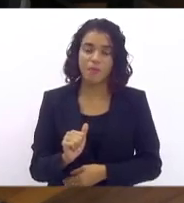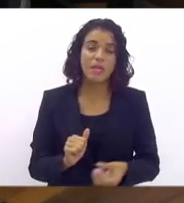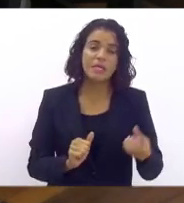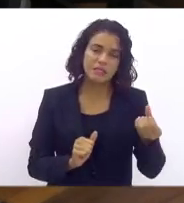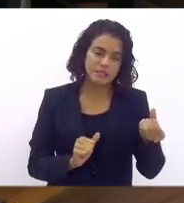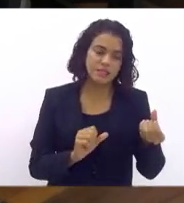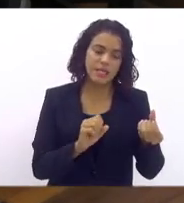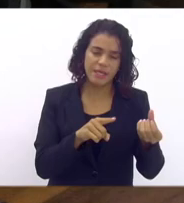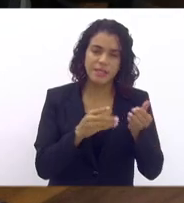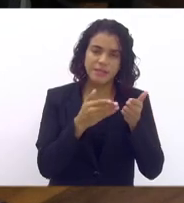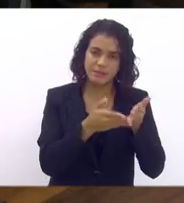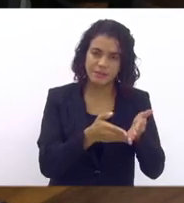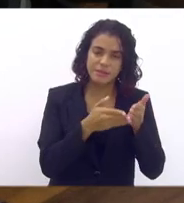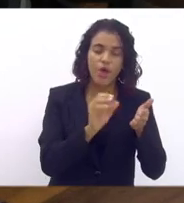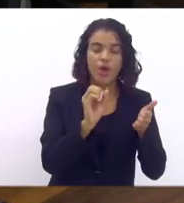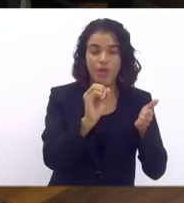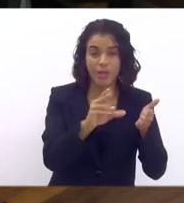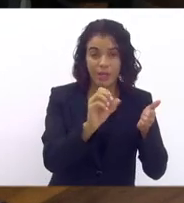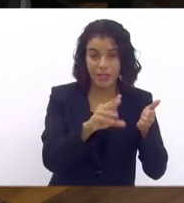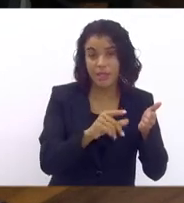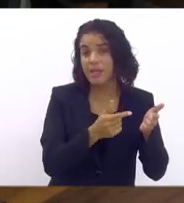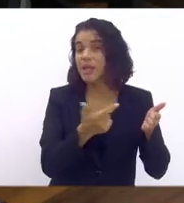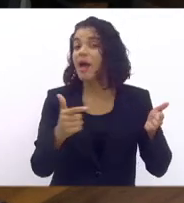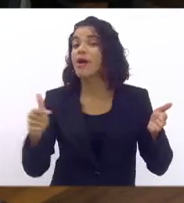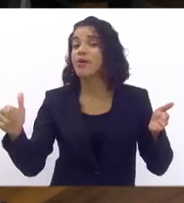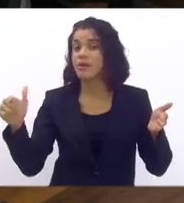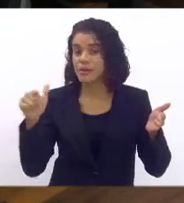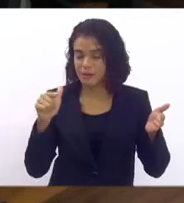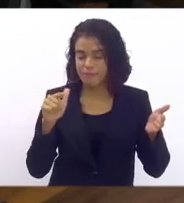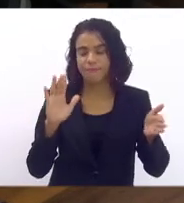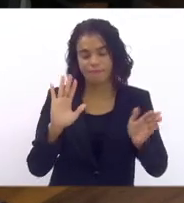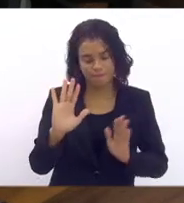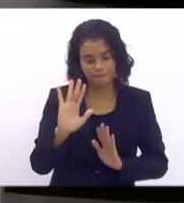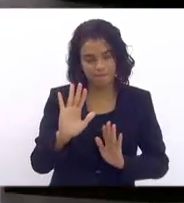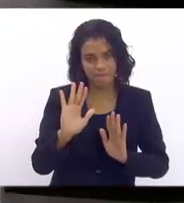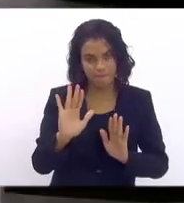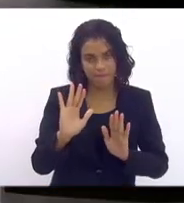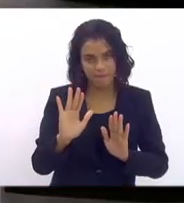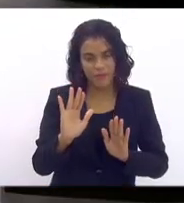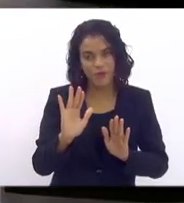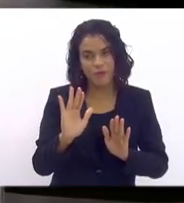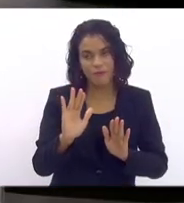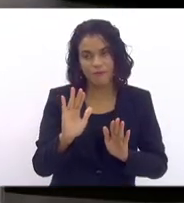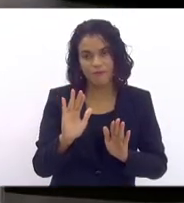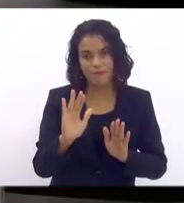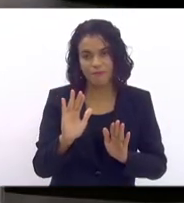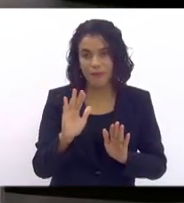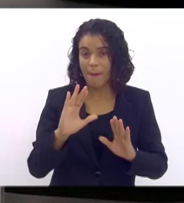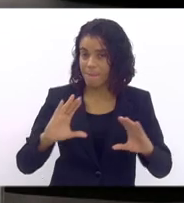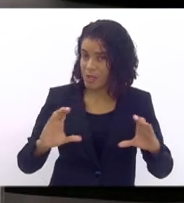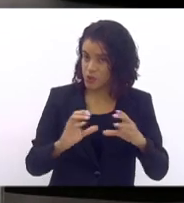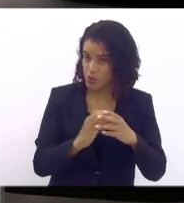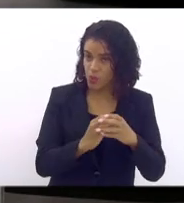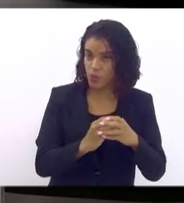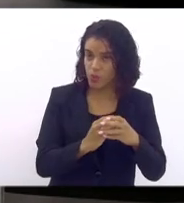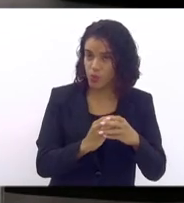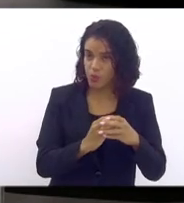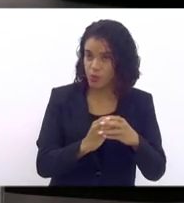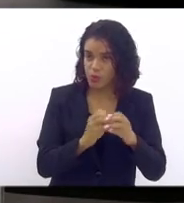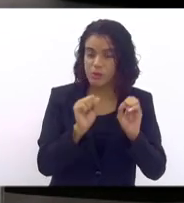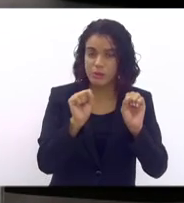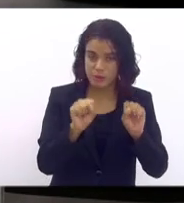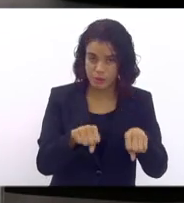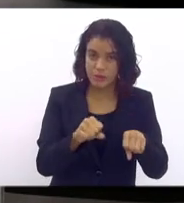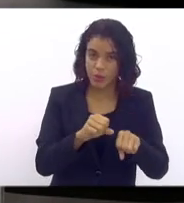foram teve a sua destinação as outras embarcações vamos chegar nelas Deixa eu só ir aqui mas A Força Tarefa existe